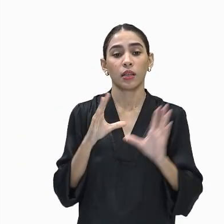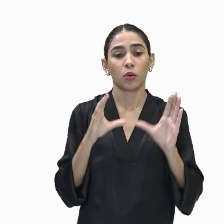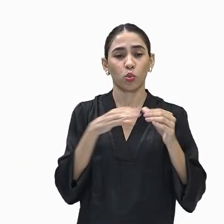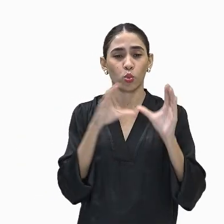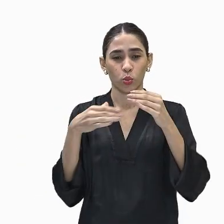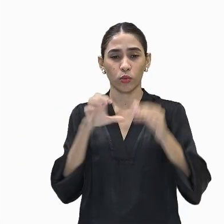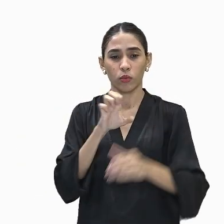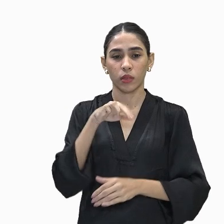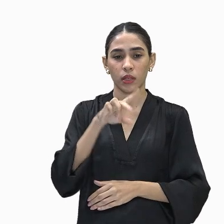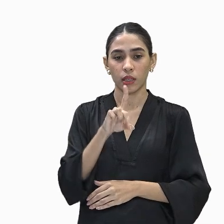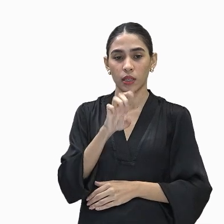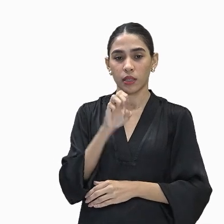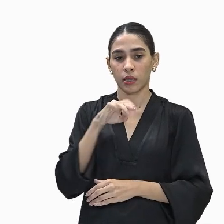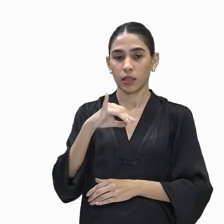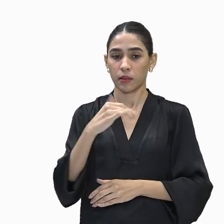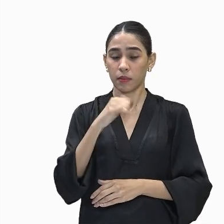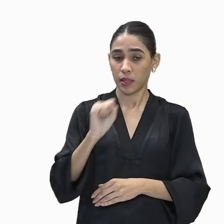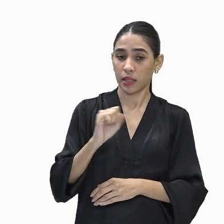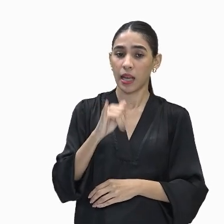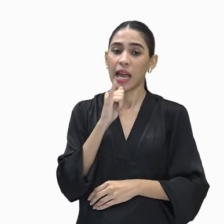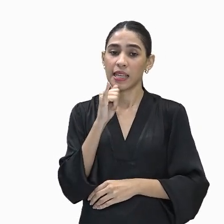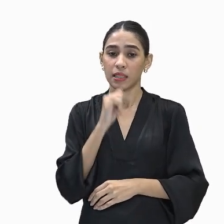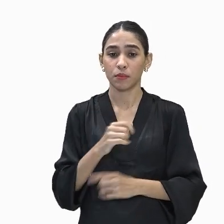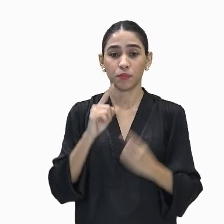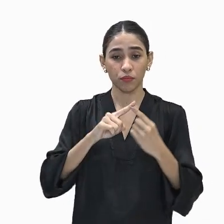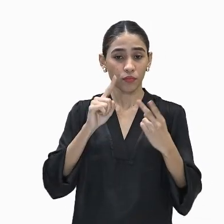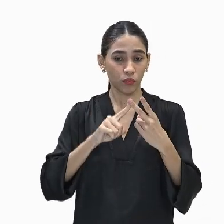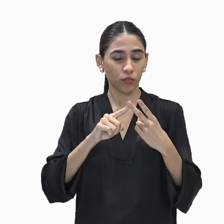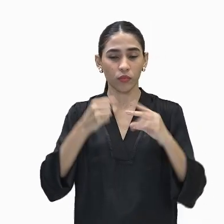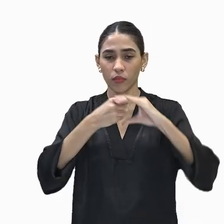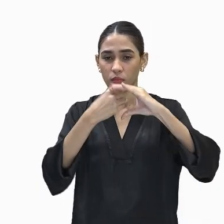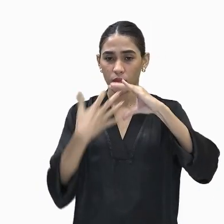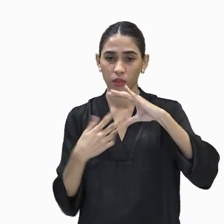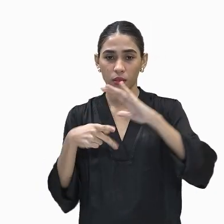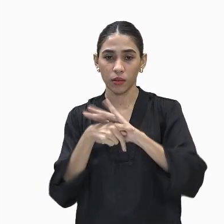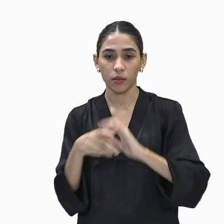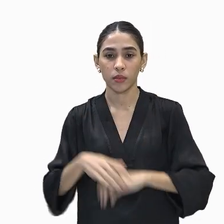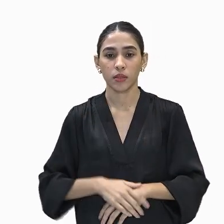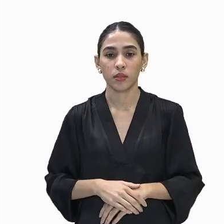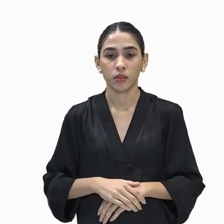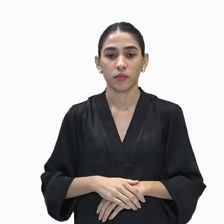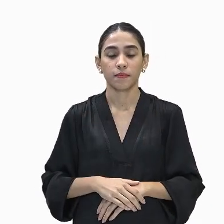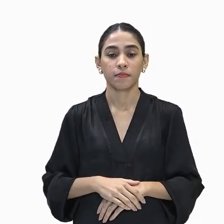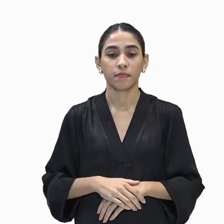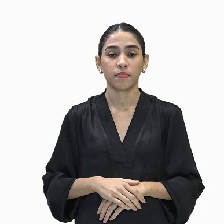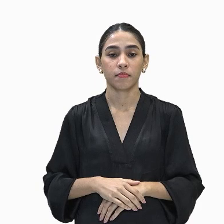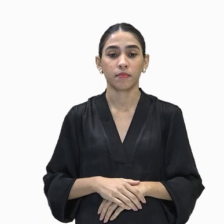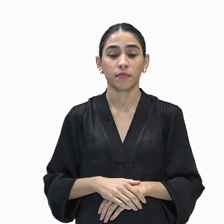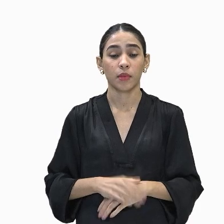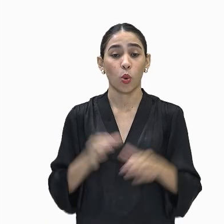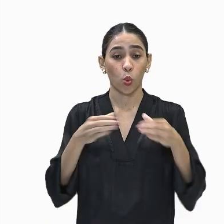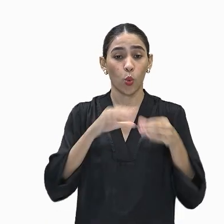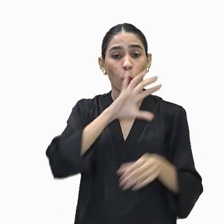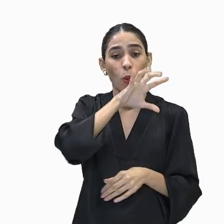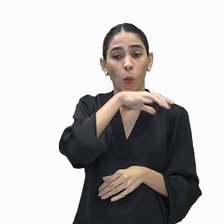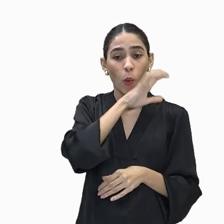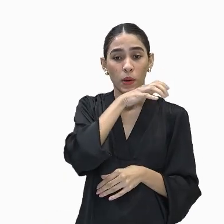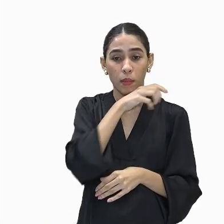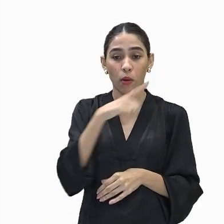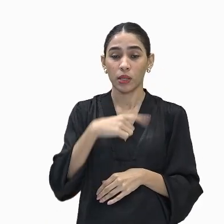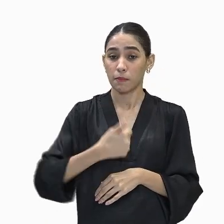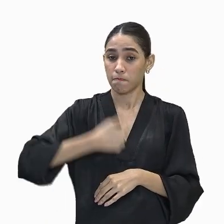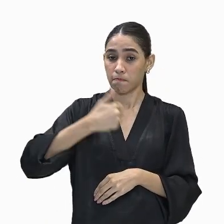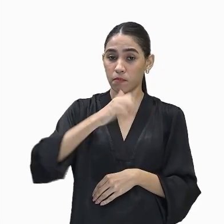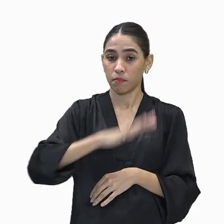endêmicas, né? E a gente trouxe aí 2 espécies características dessa região, onde na fauna a gente tem essa primeira imagem